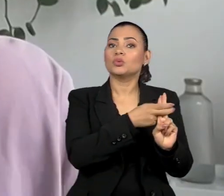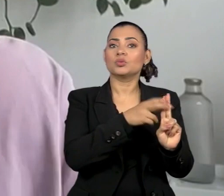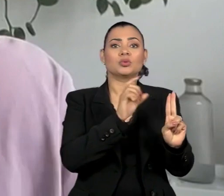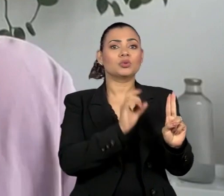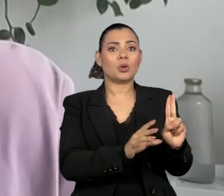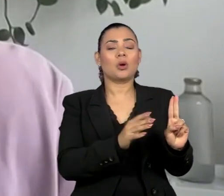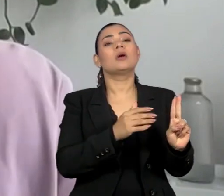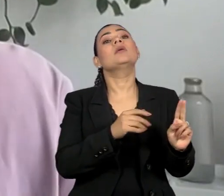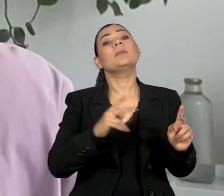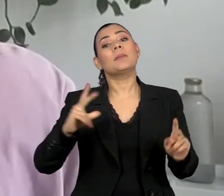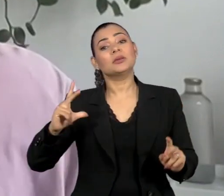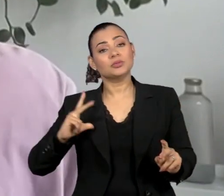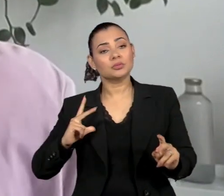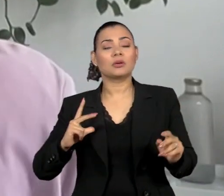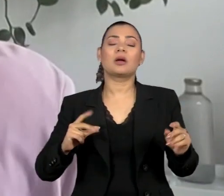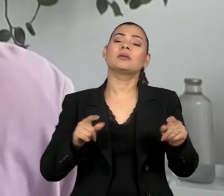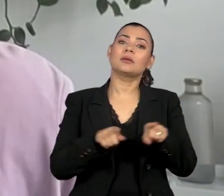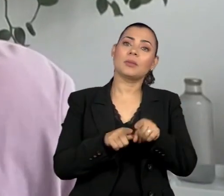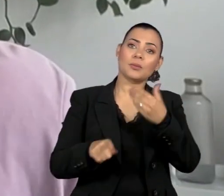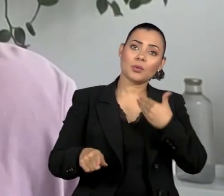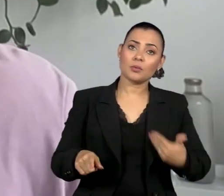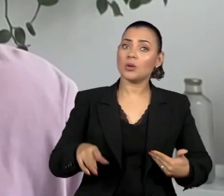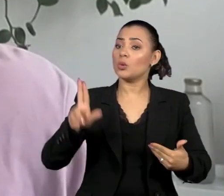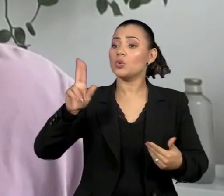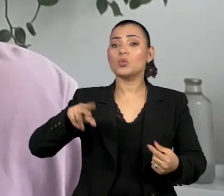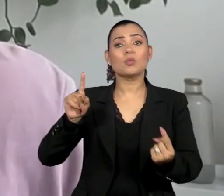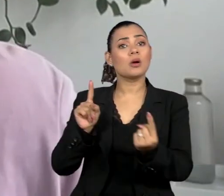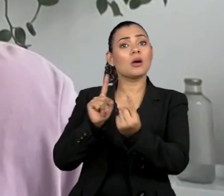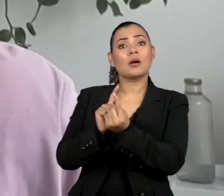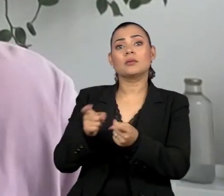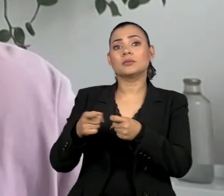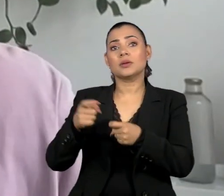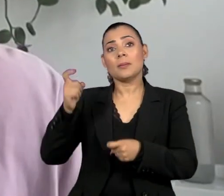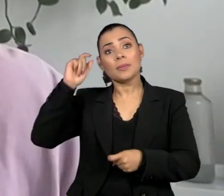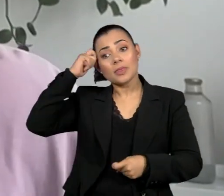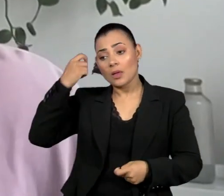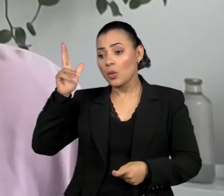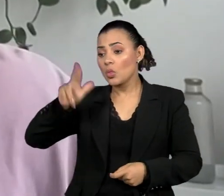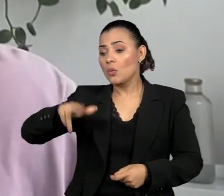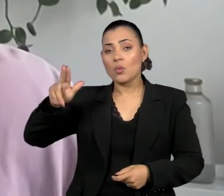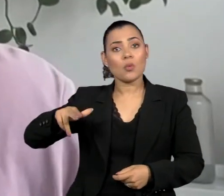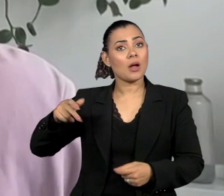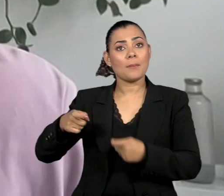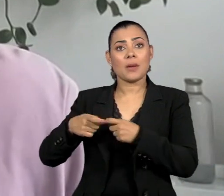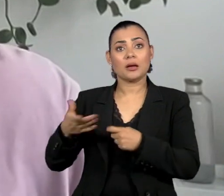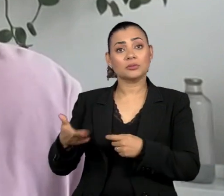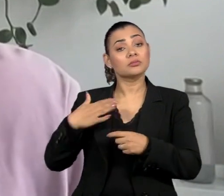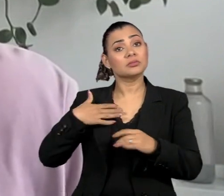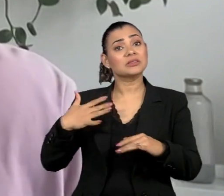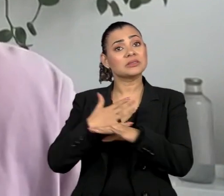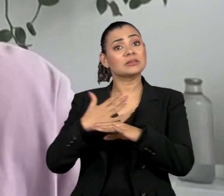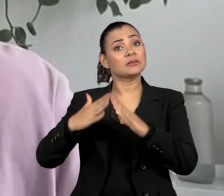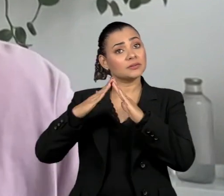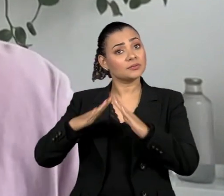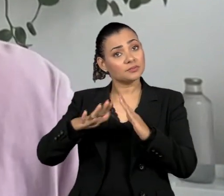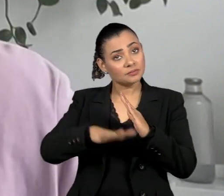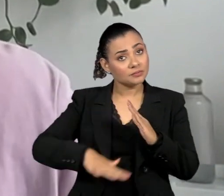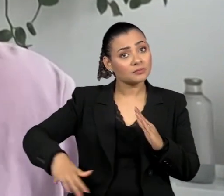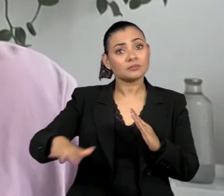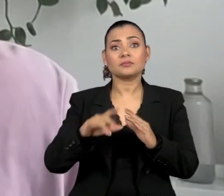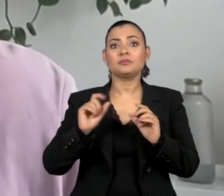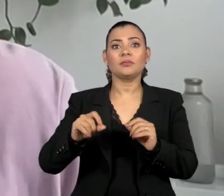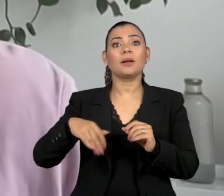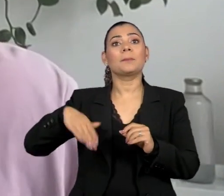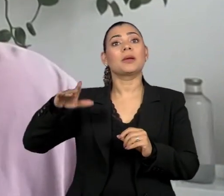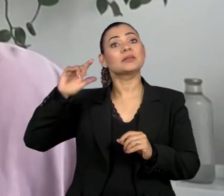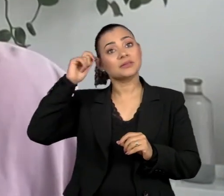tanto público quanto privado, de nunca ter sido atendido, por exemplo, por um médico negro, né? Mesmo morando na cidade que proporcionalmente é a